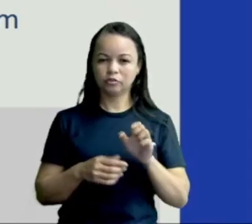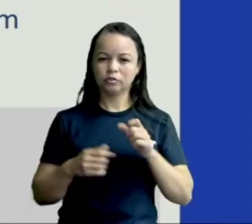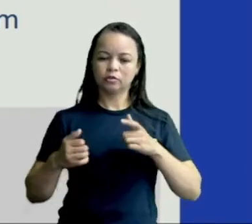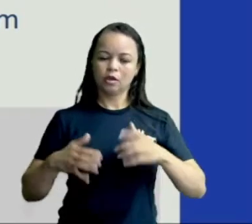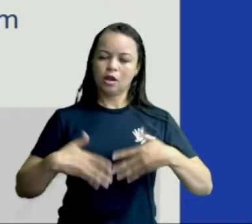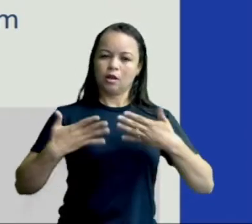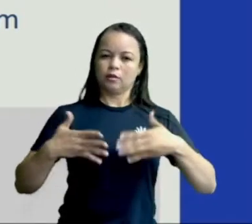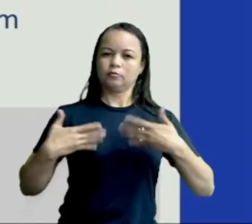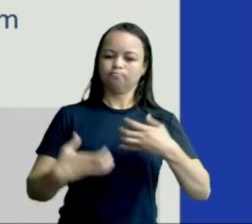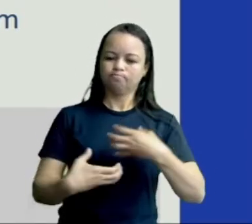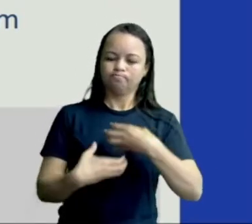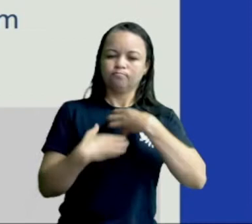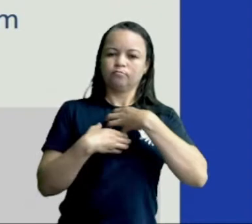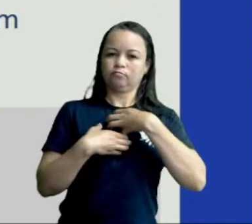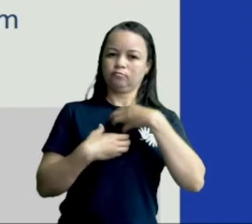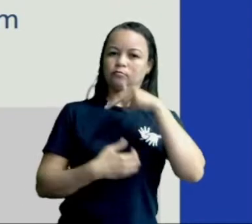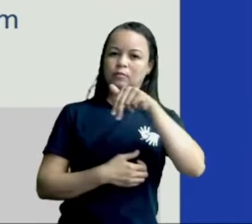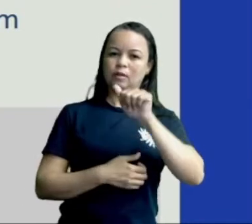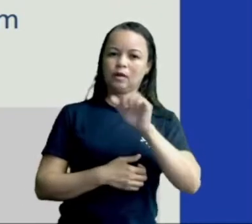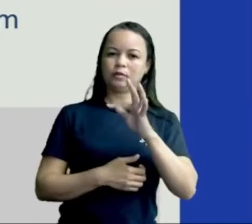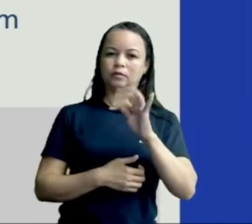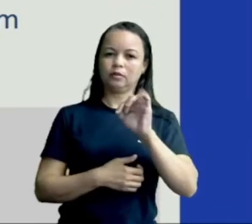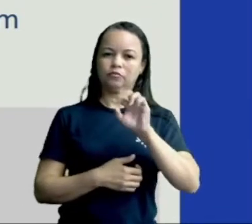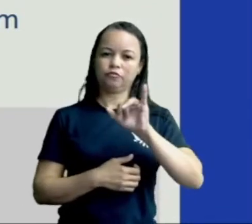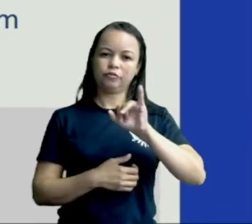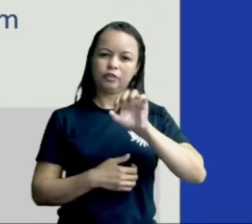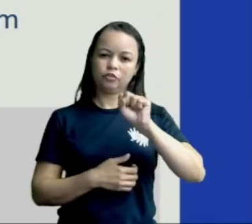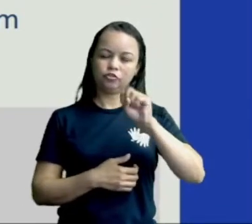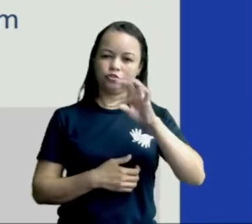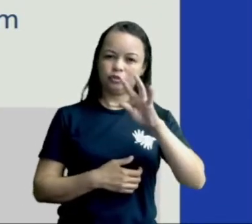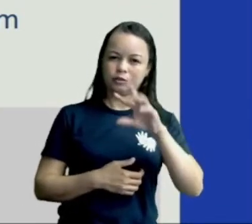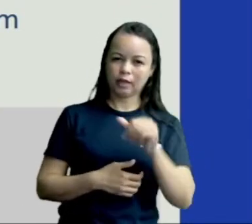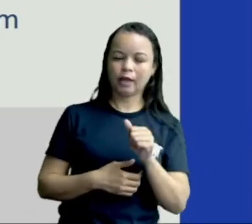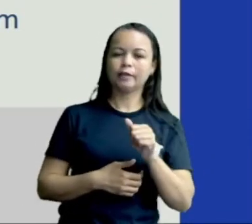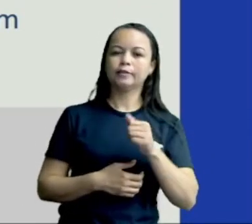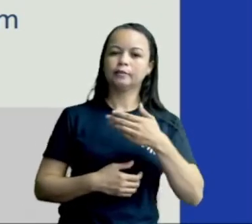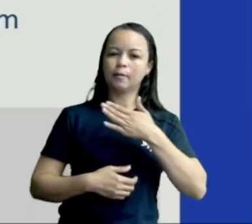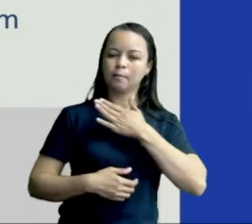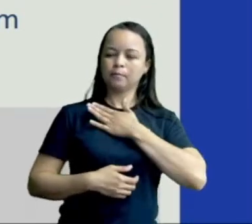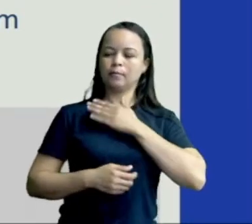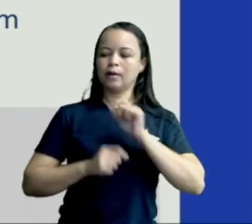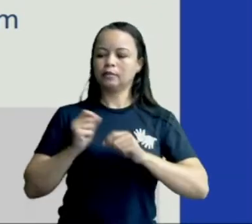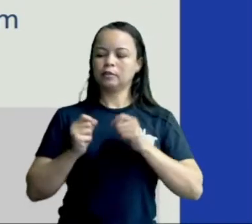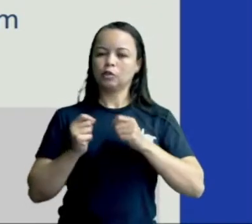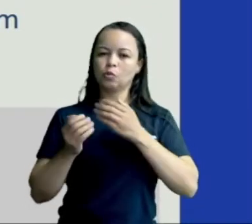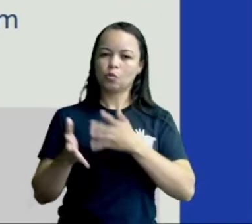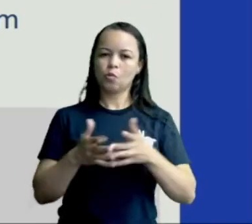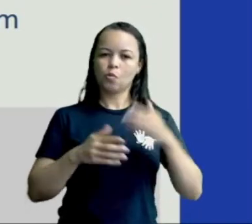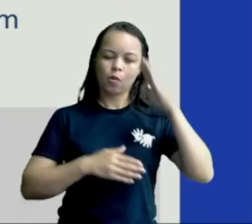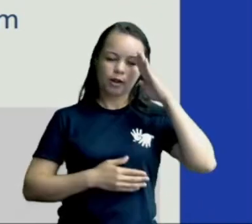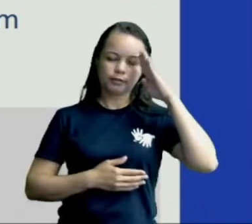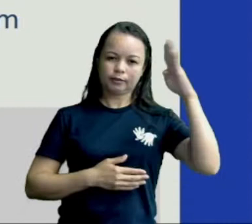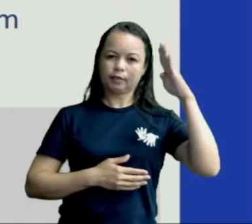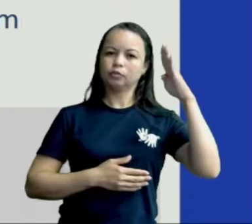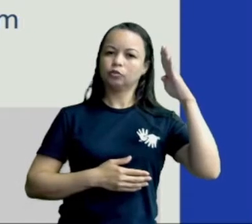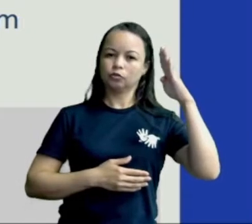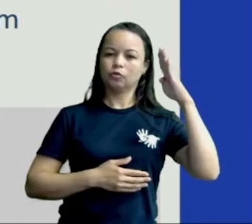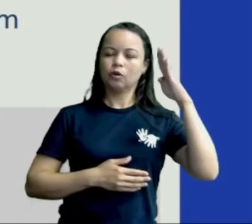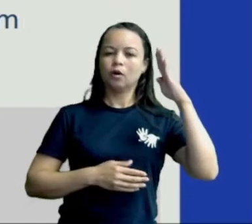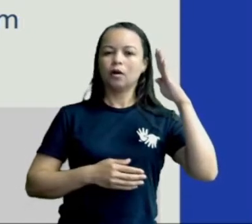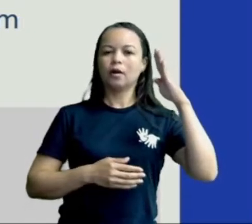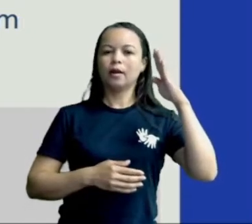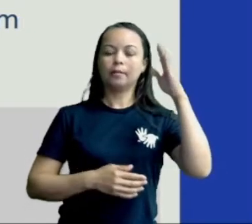o sentimento nativista e de pátria. Ali originou-se o embrião do Exército Brasileiro. Tabocas,